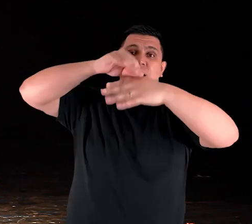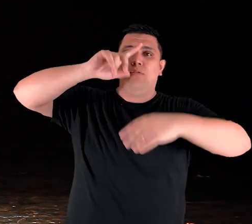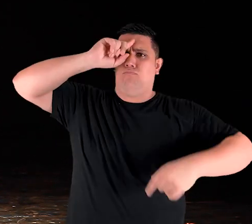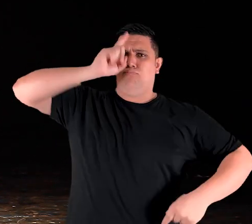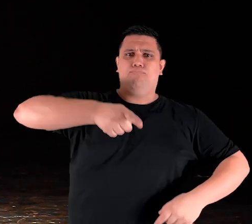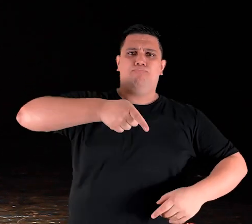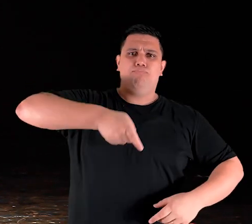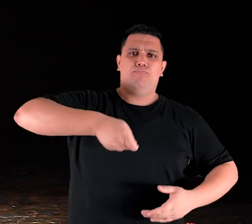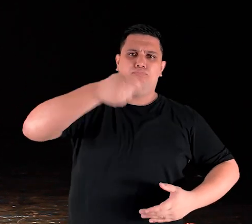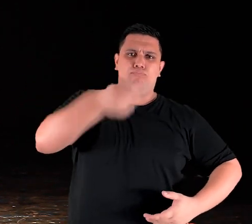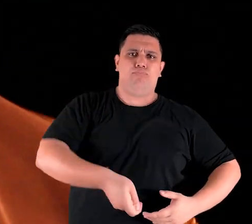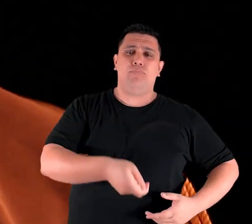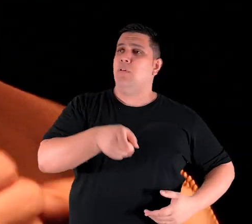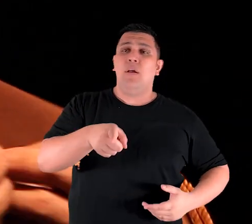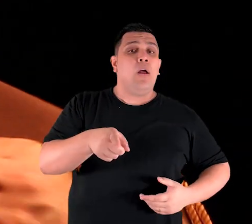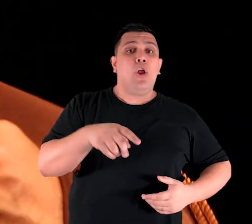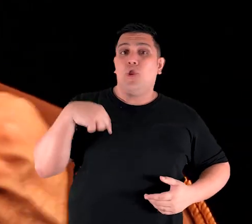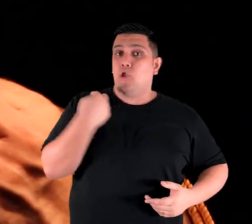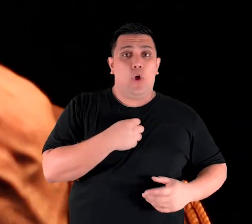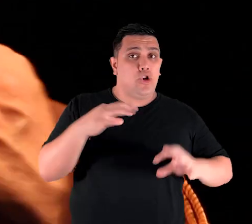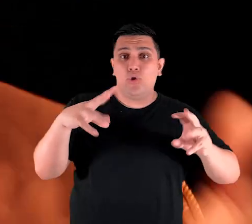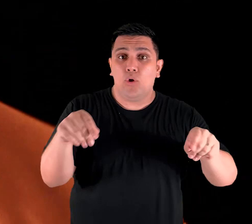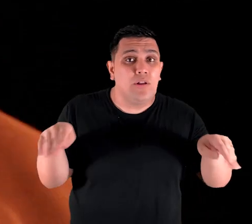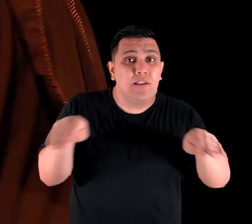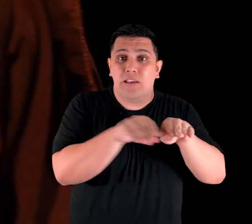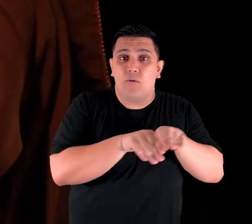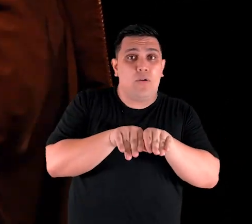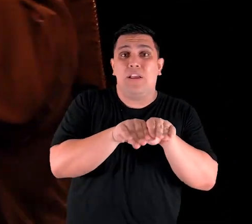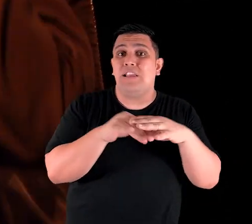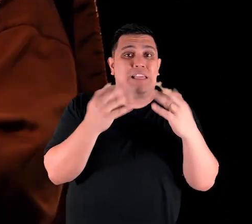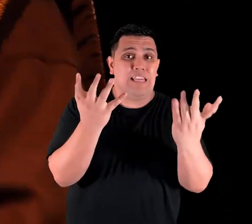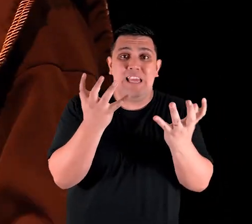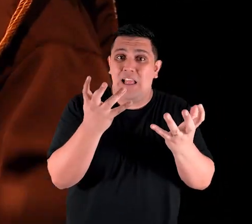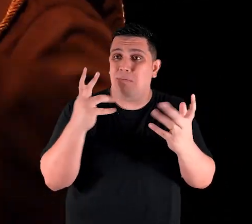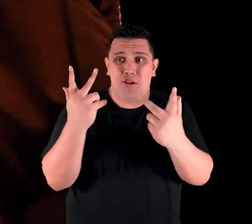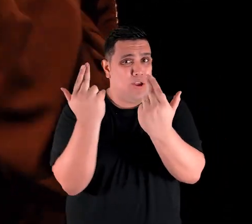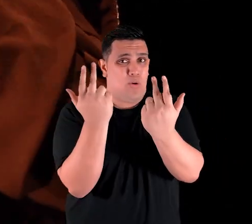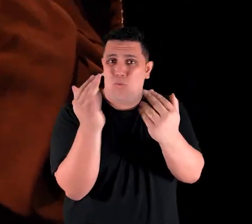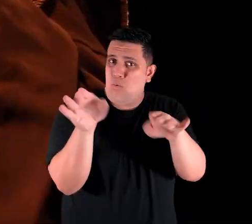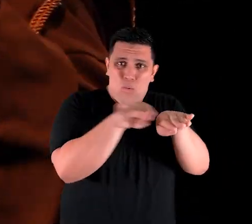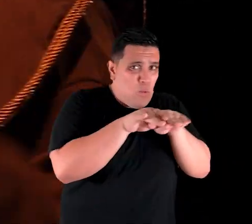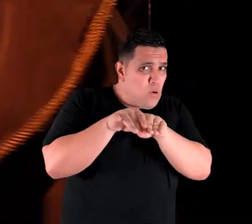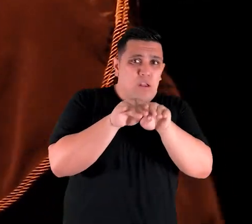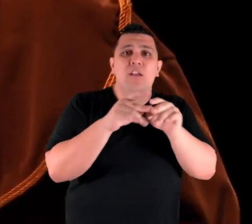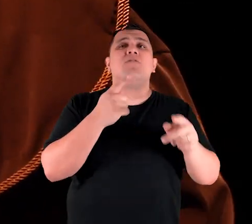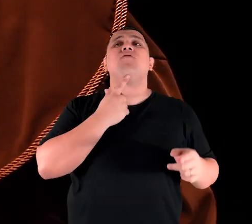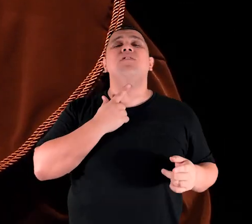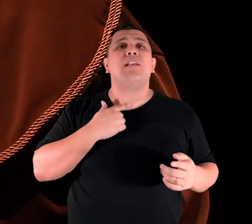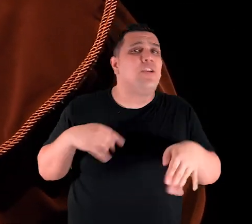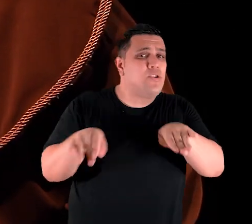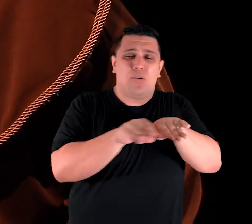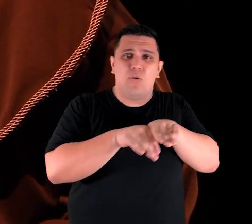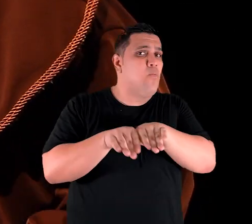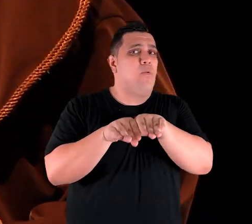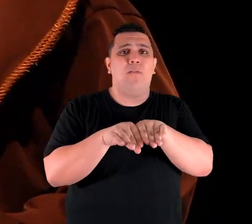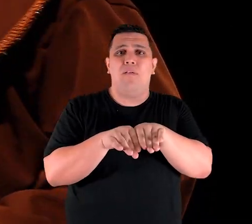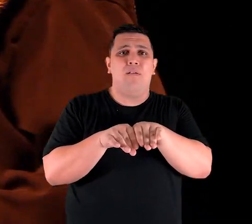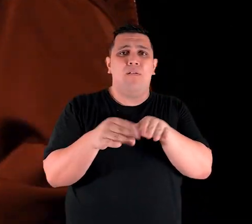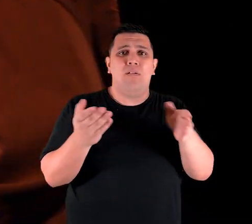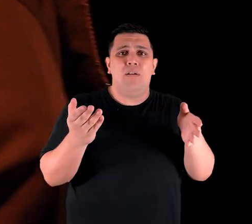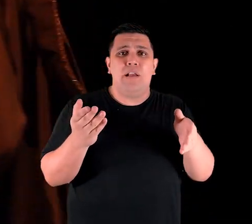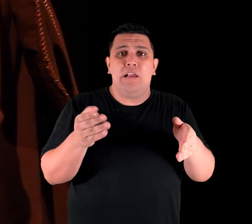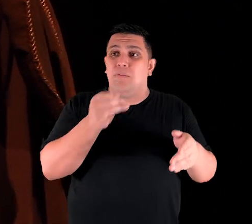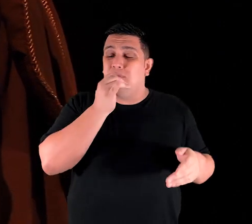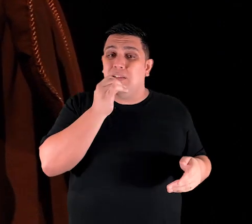todos iguais. Queremos as mesmas coisas, os mesmos anseios, os mesmos desejos.